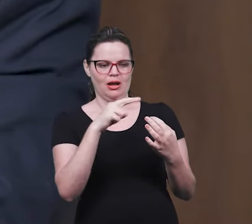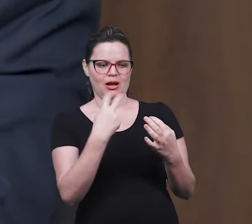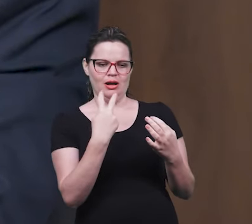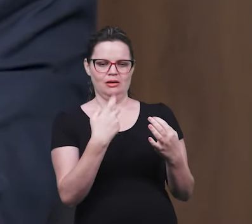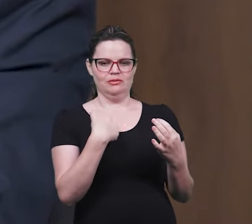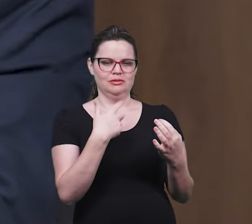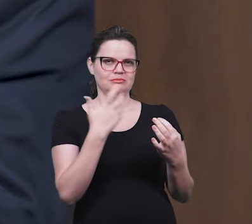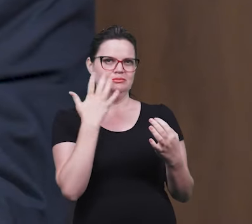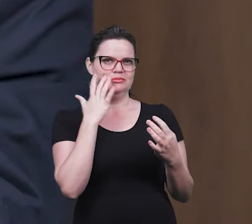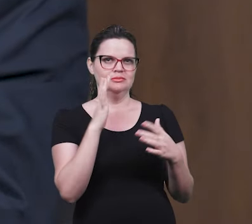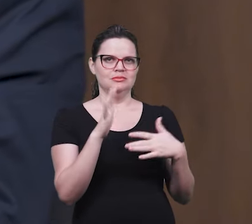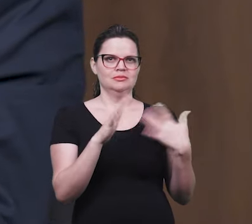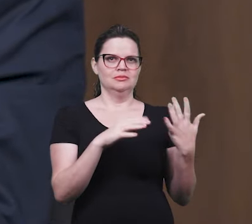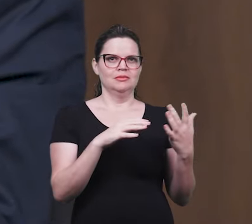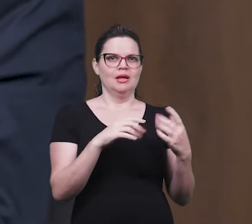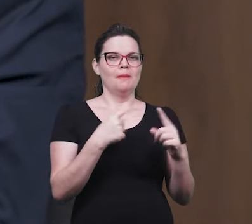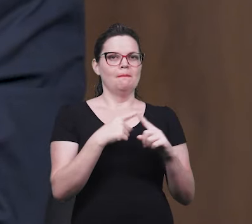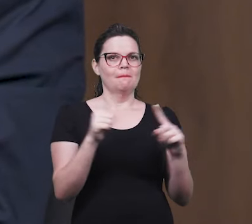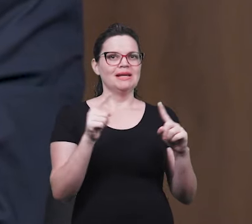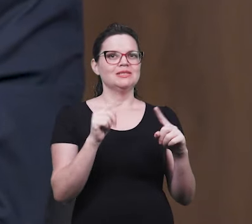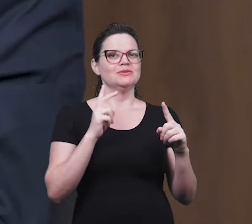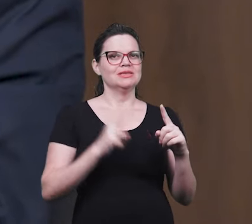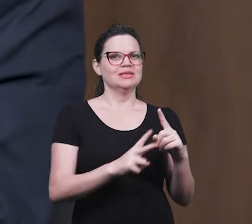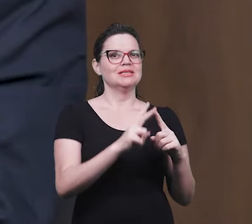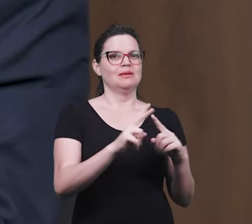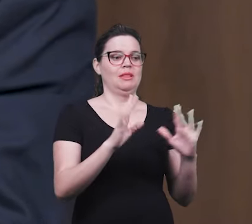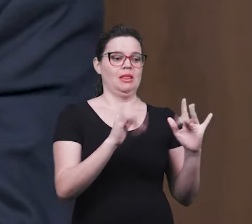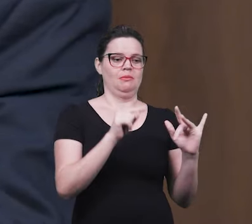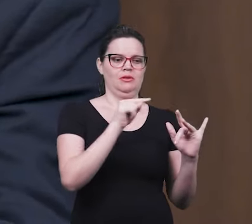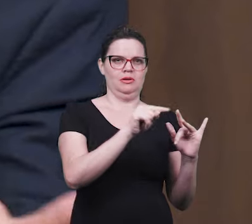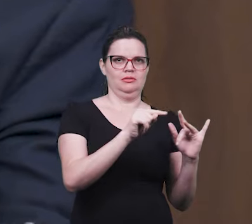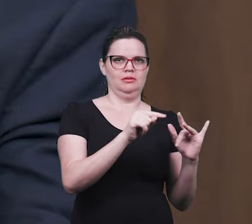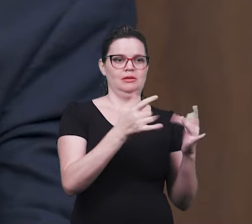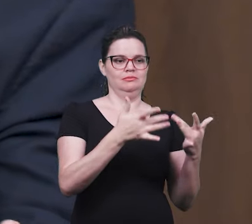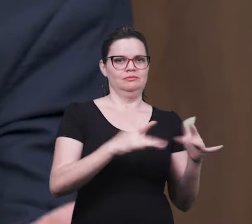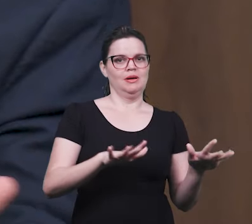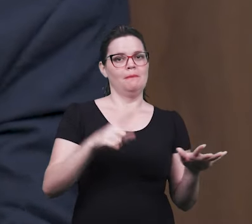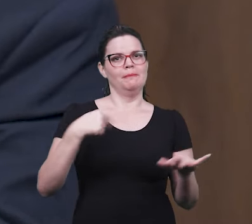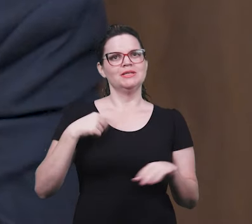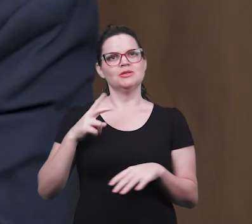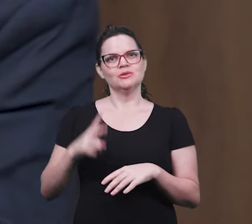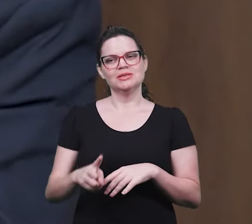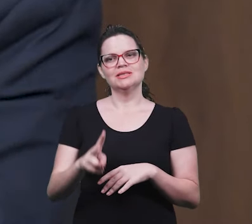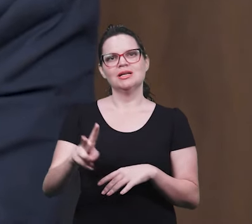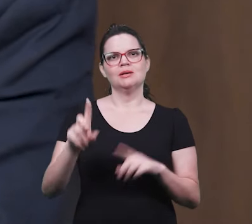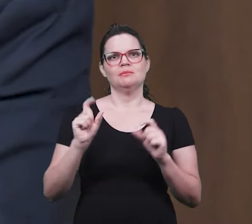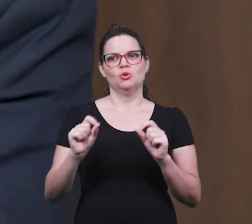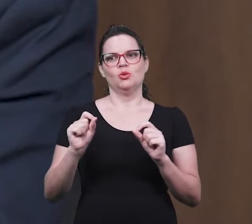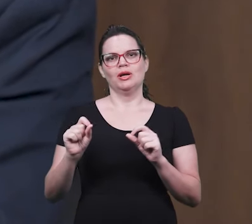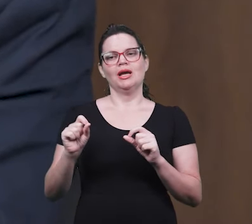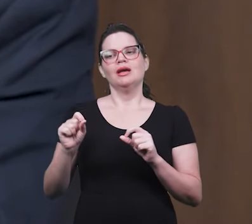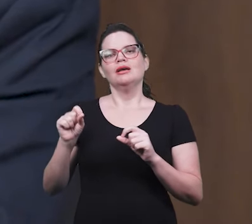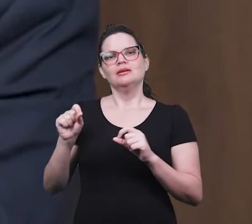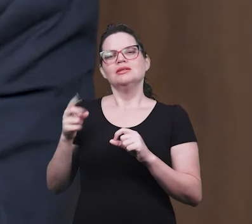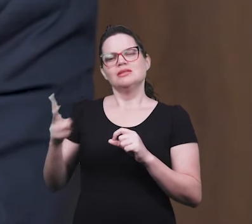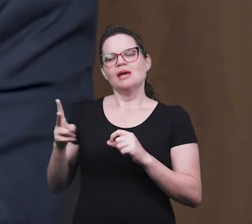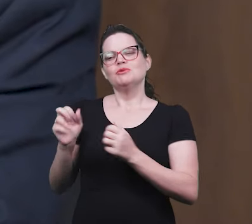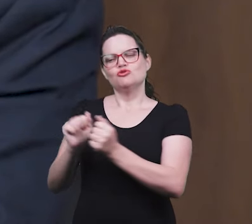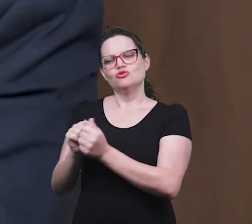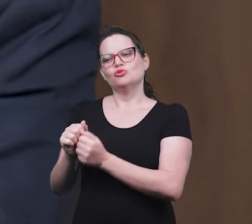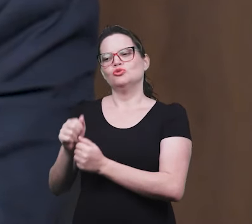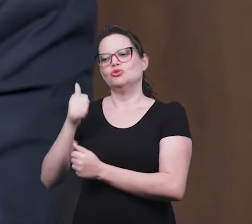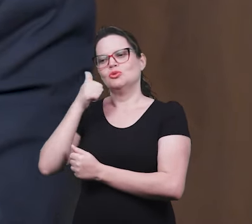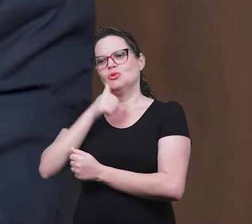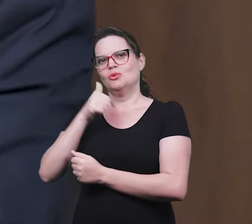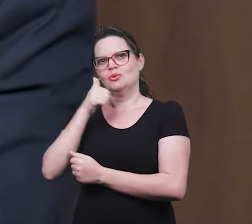Mas eu frequentando, eu mexia muito com ela e com a irmã dela e tal. Mas quem me evangelizava, sempre me evangelizava, não foi ela. Nem ela, nem a irmã dela.